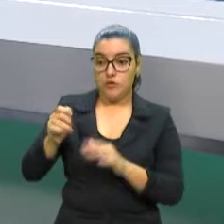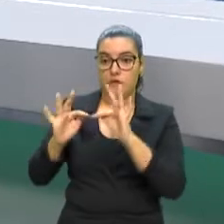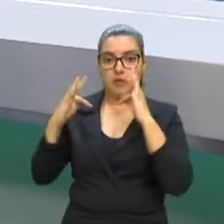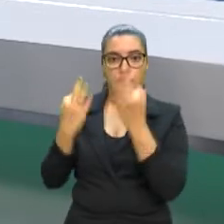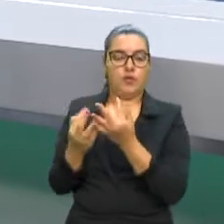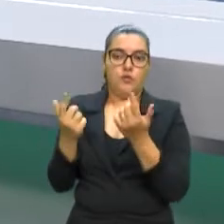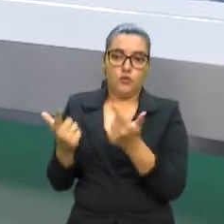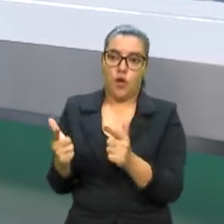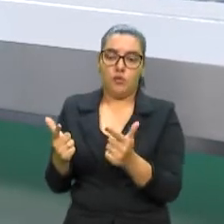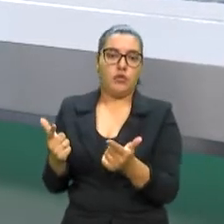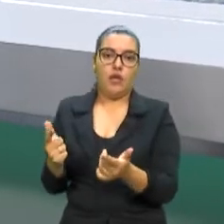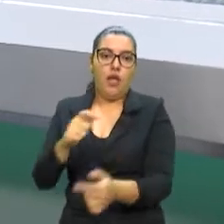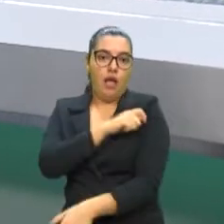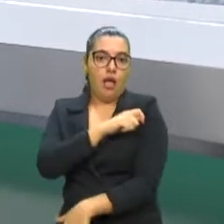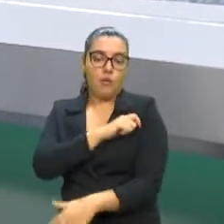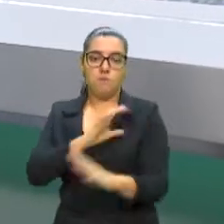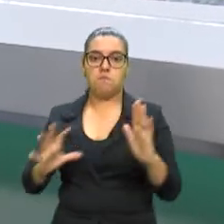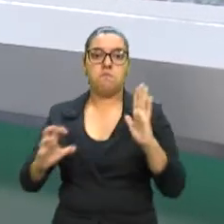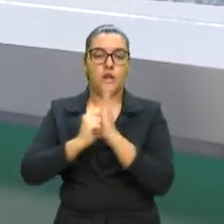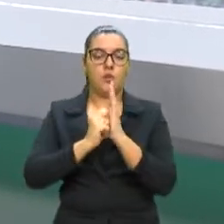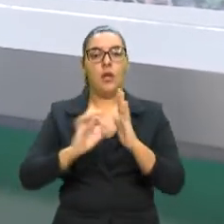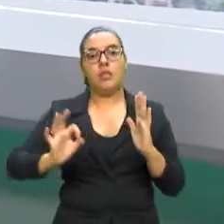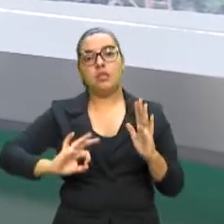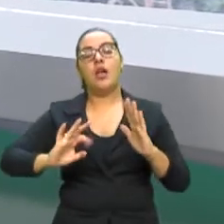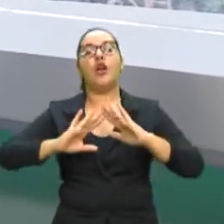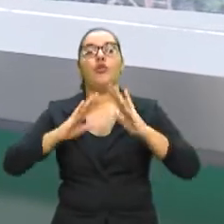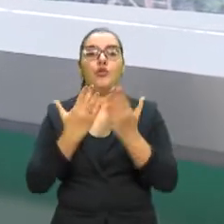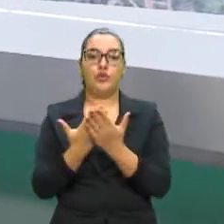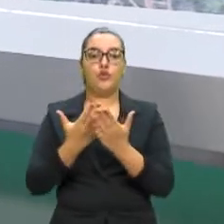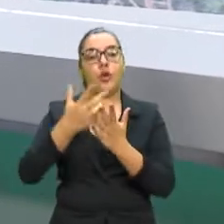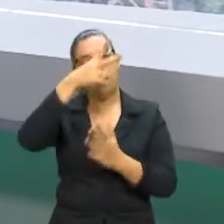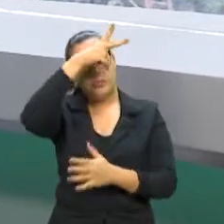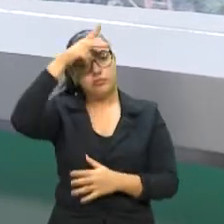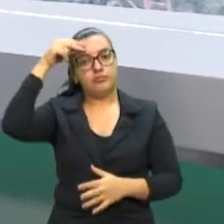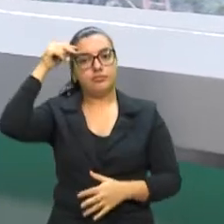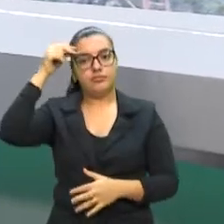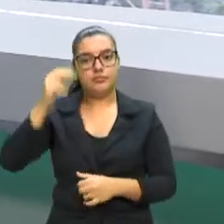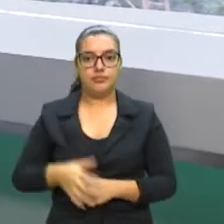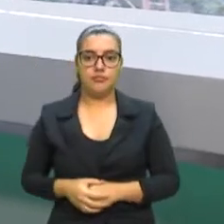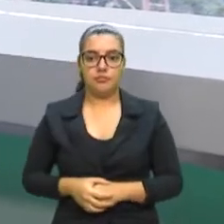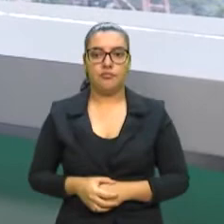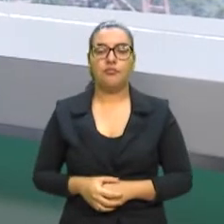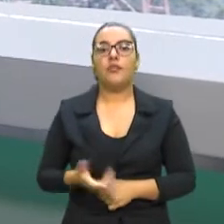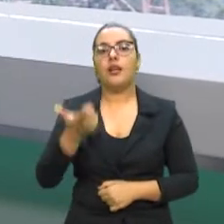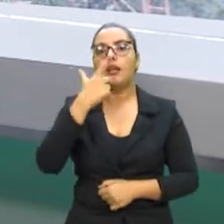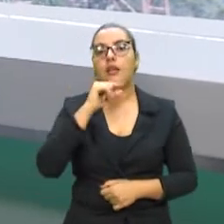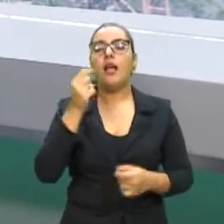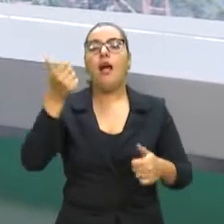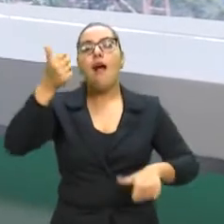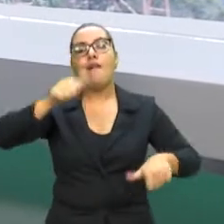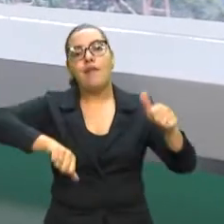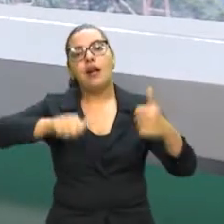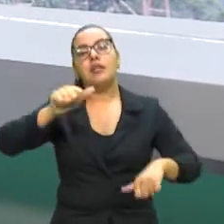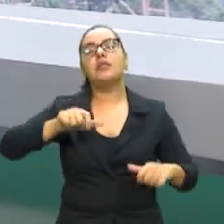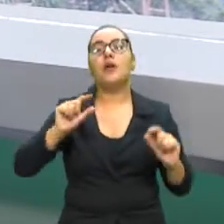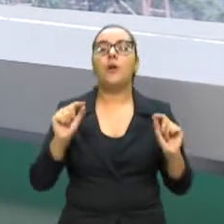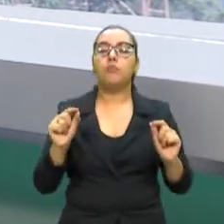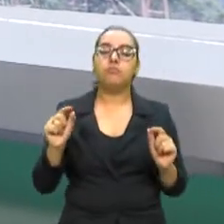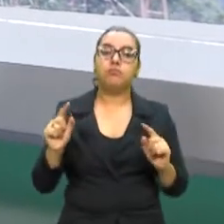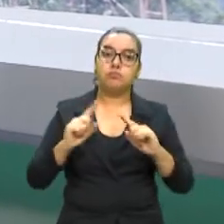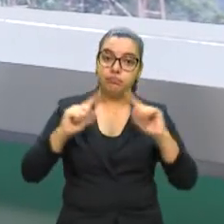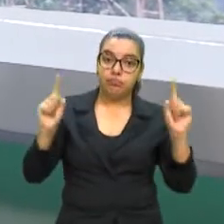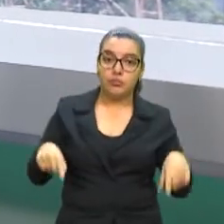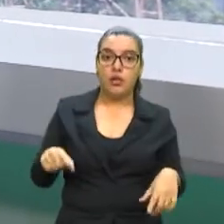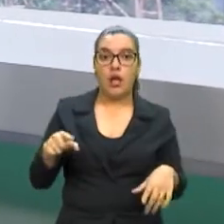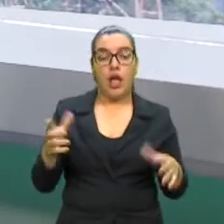possuem alunos matriculados na rede municipal de ensino. Para fazer uma avaliação dessa iniciativa, o primeiro